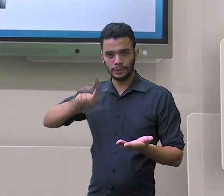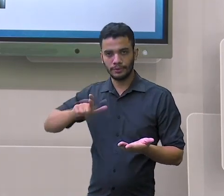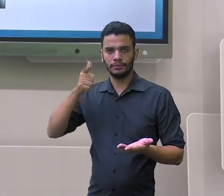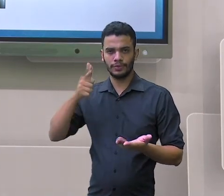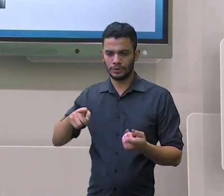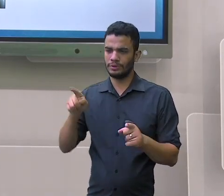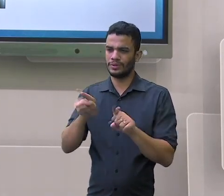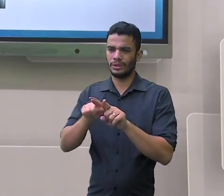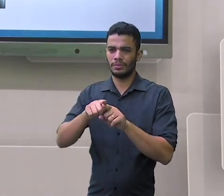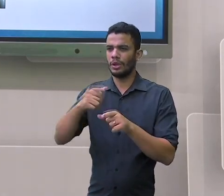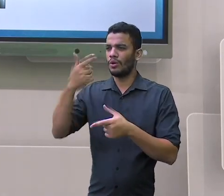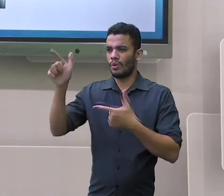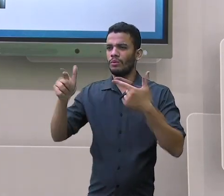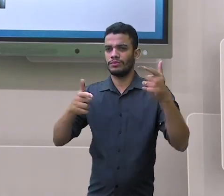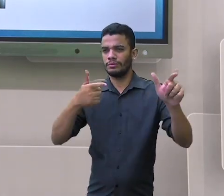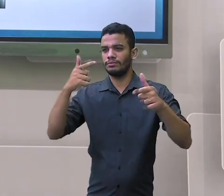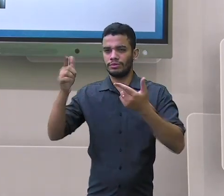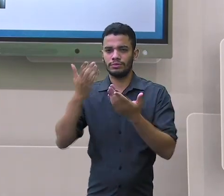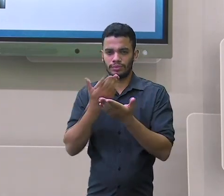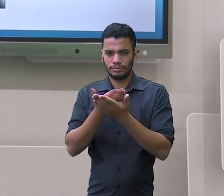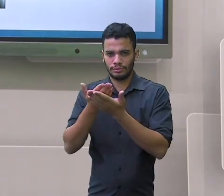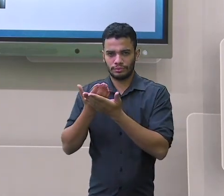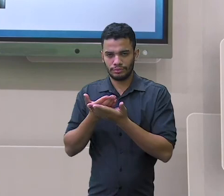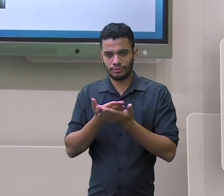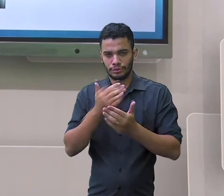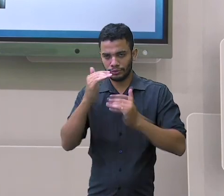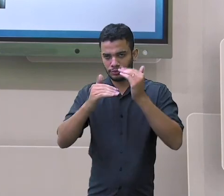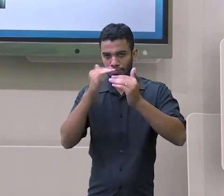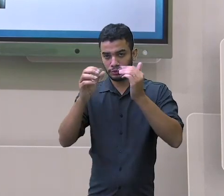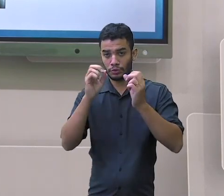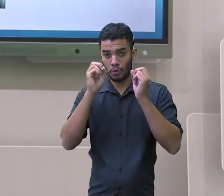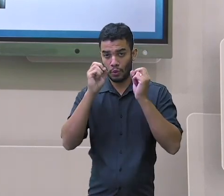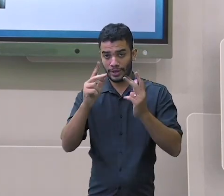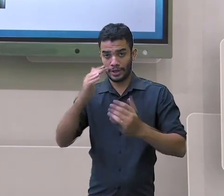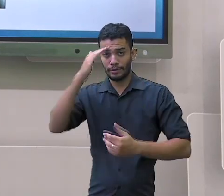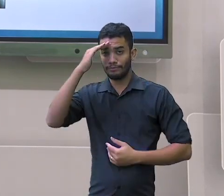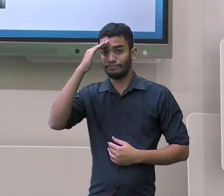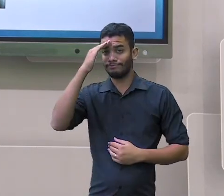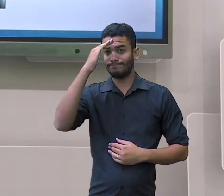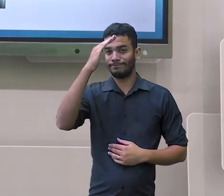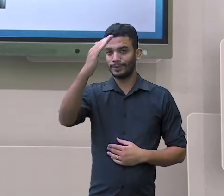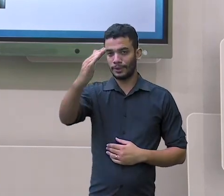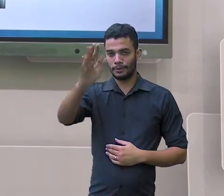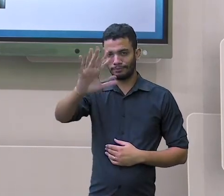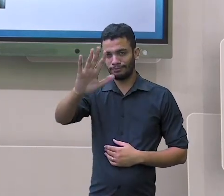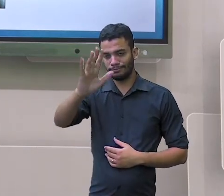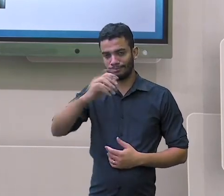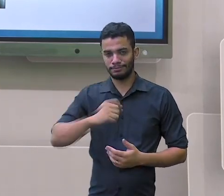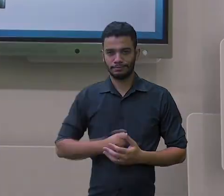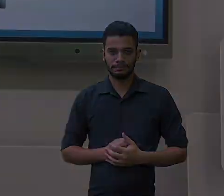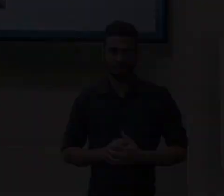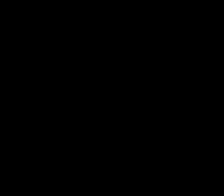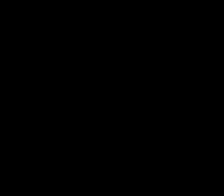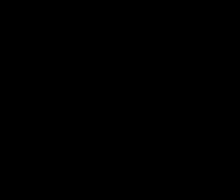outras que você precisar. Tá joia? Te aguardo na próxima. Beijo!